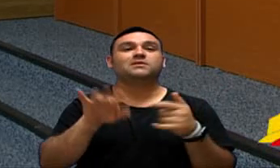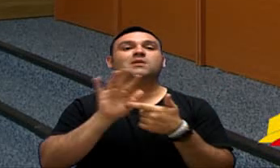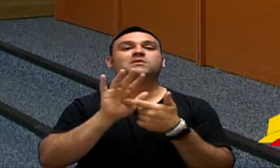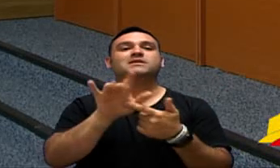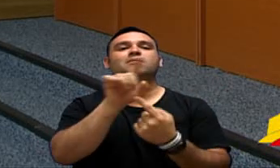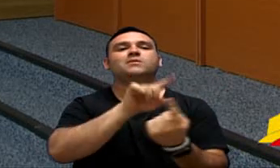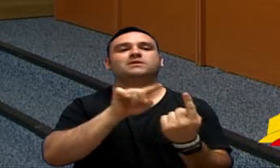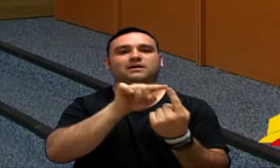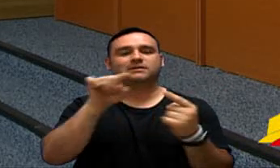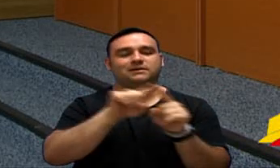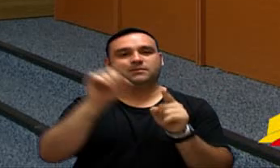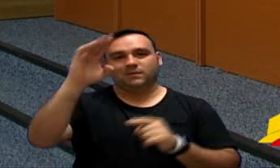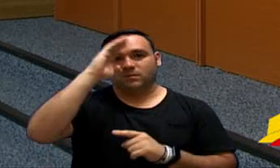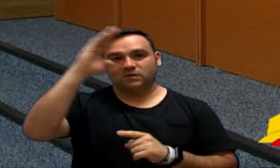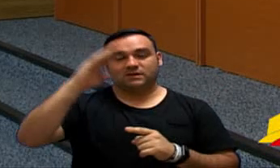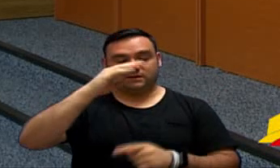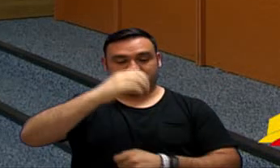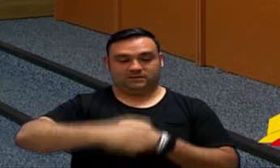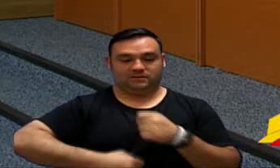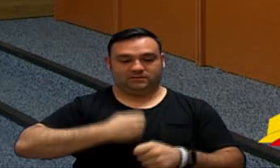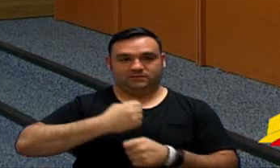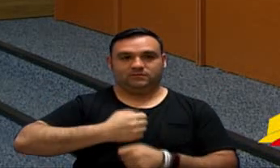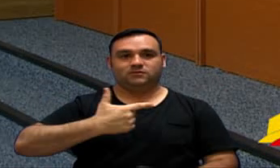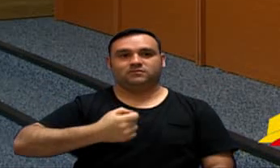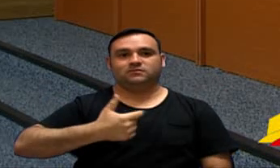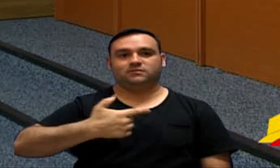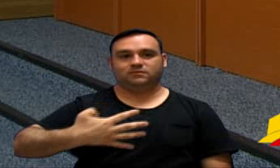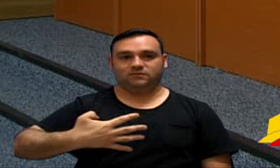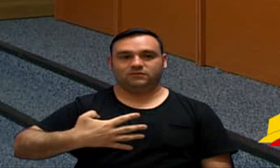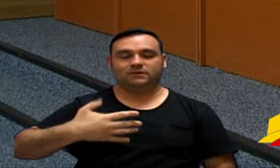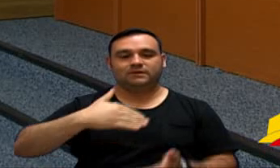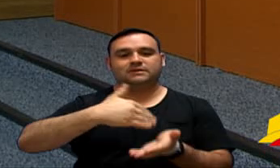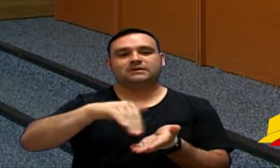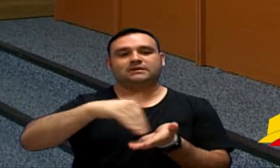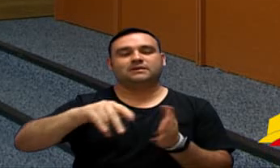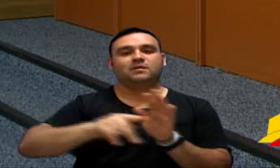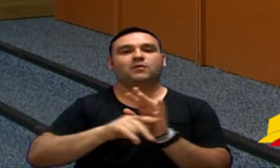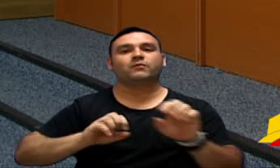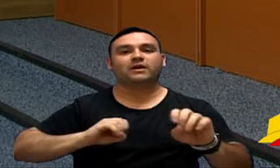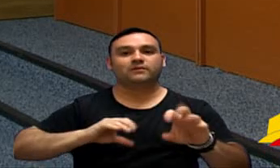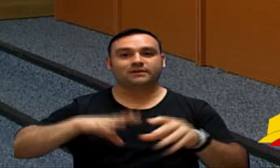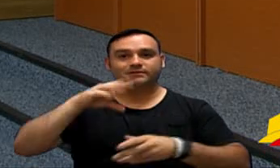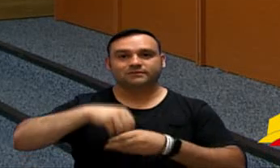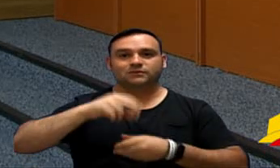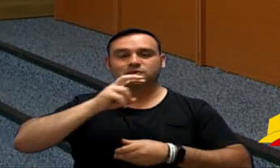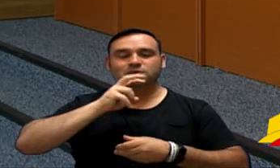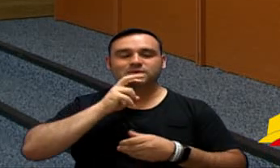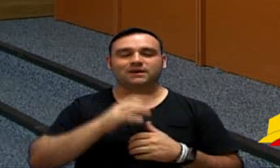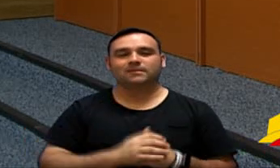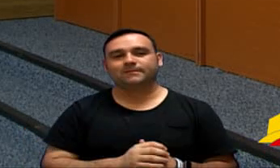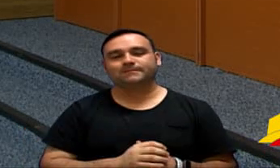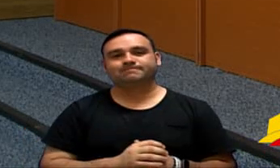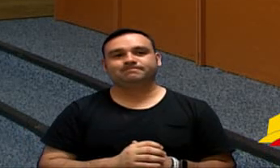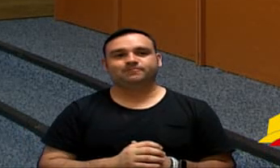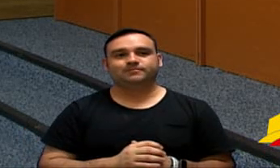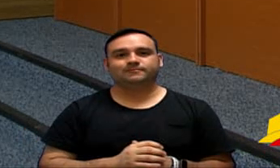das metas e prioridades para a LDO 2024 da Secretaria da Educação do município de Sorocaba.